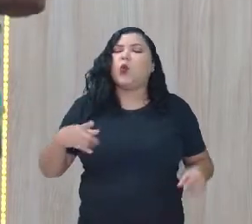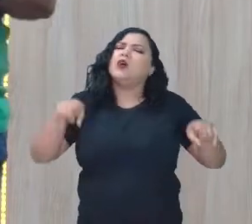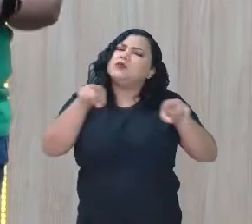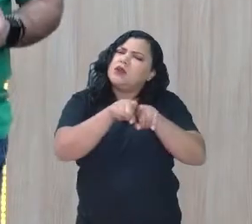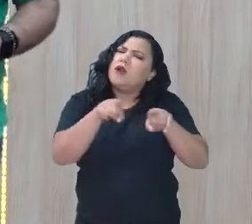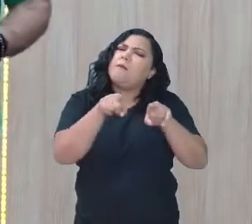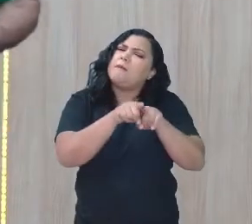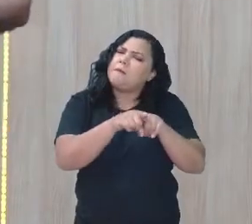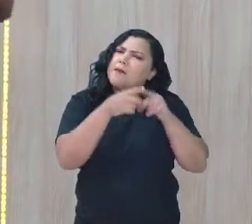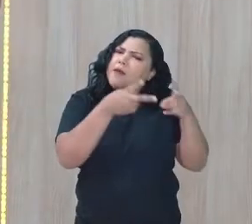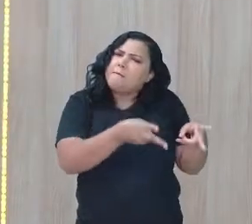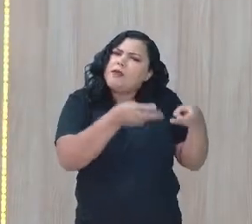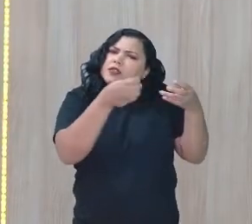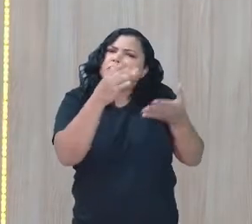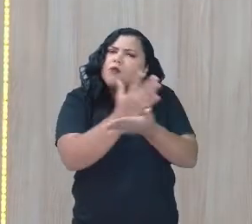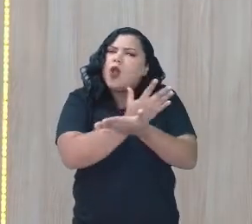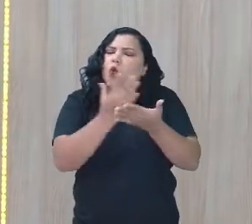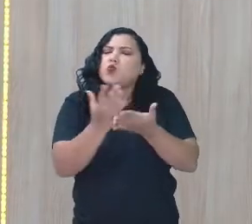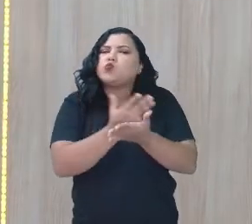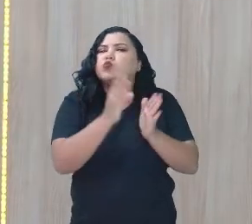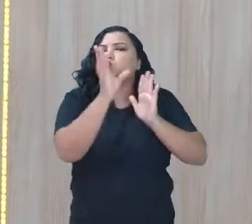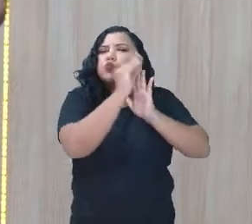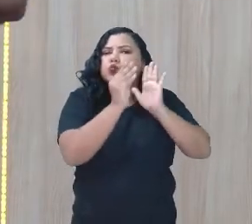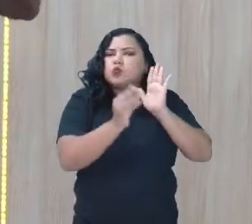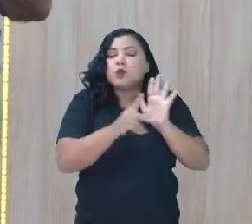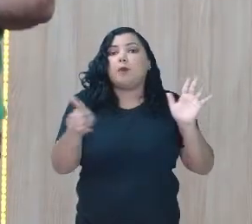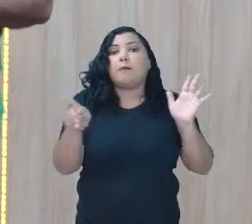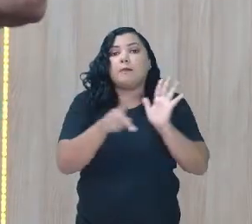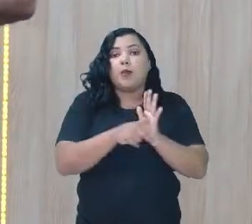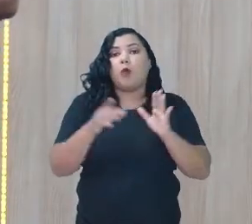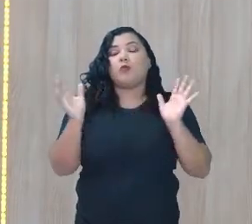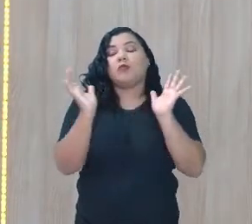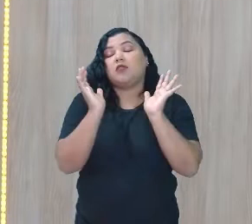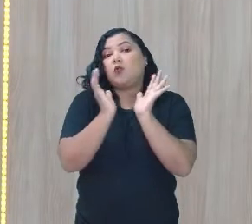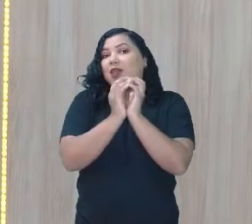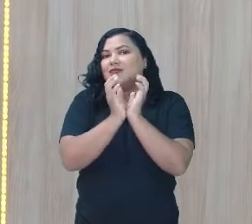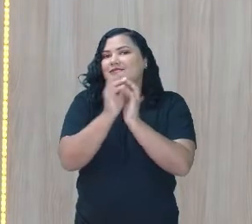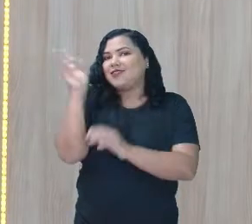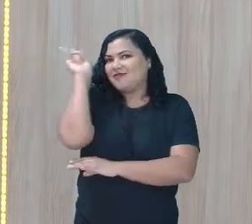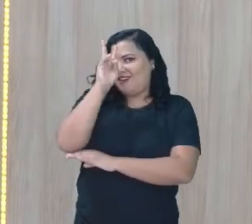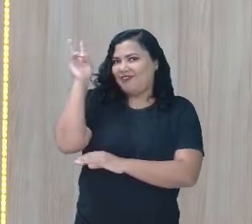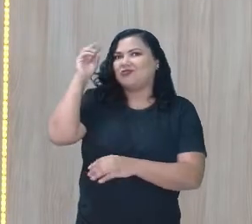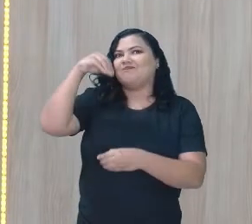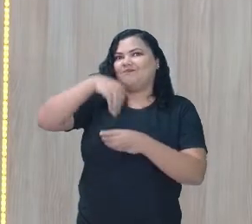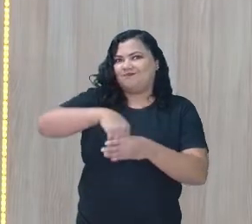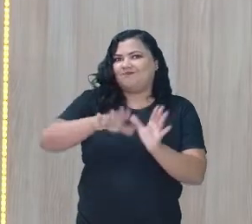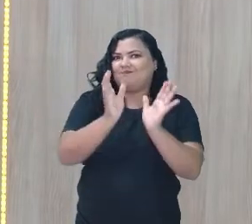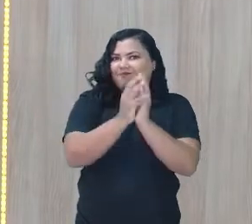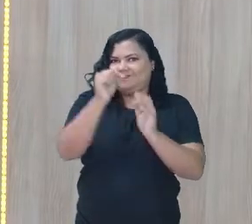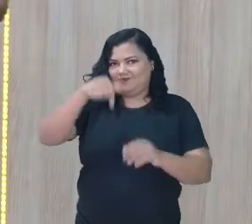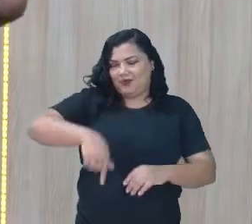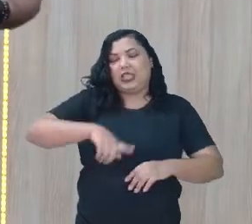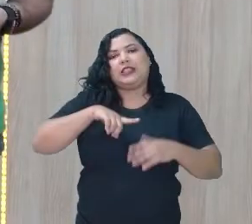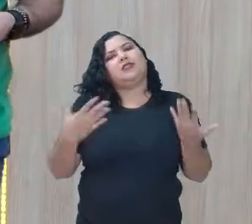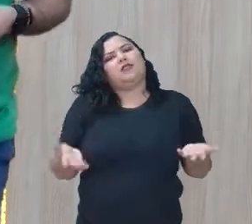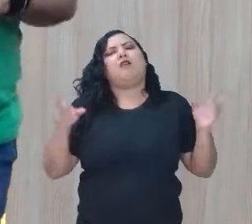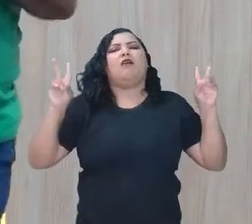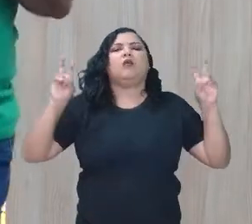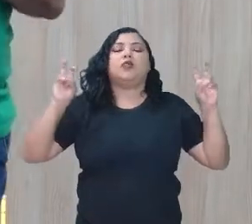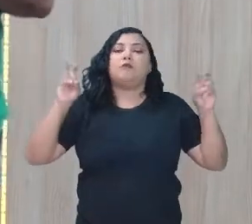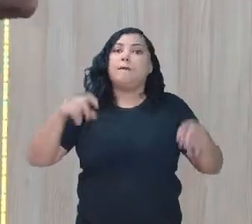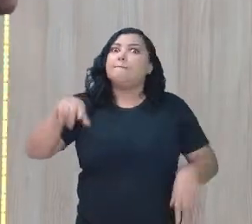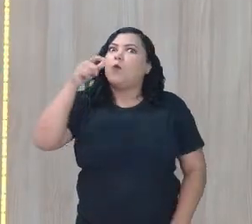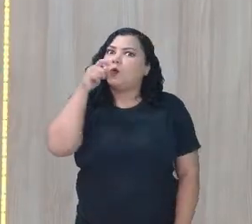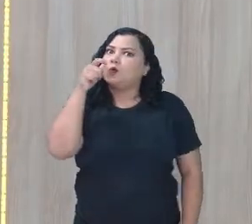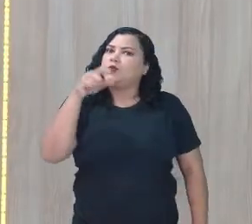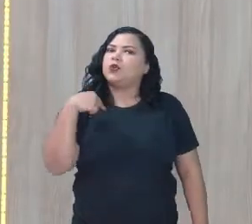também por conteúdos da história do Recife. Então, são temas bem interessantes que a gente vai trabalhar